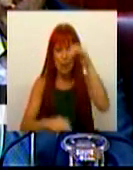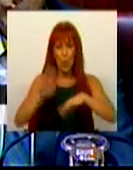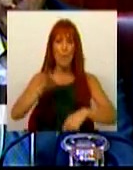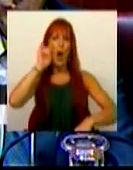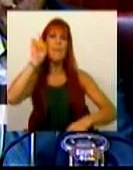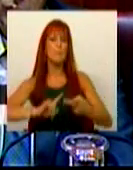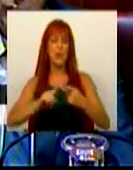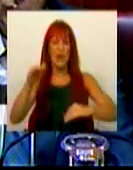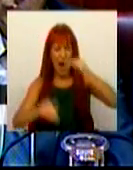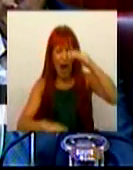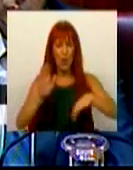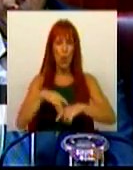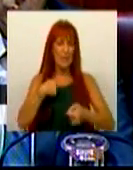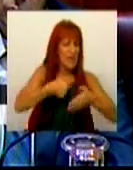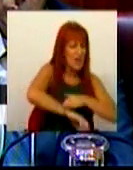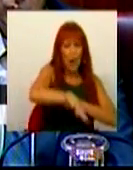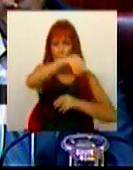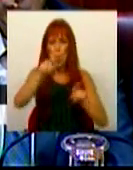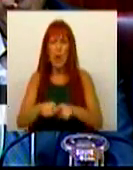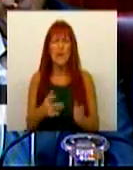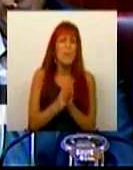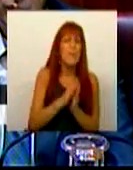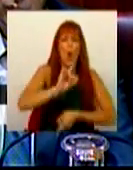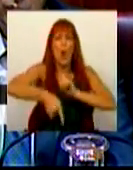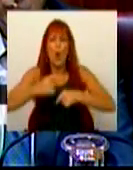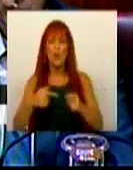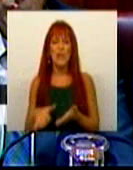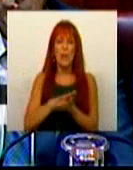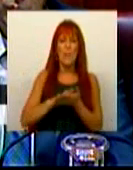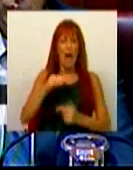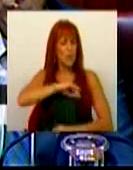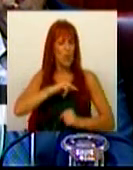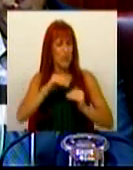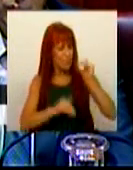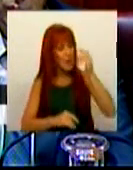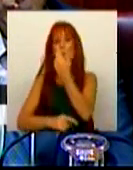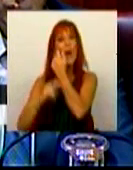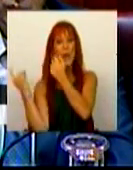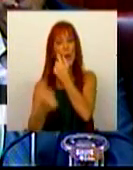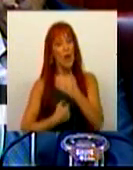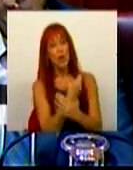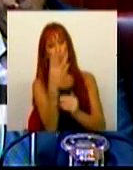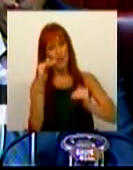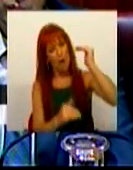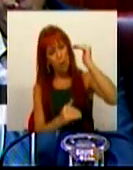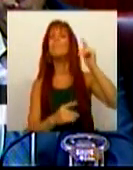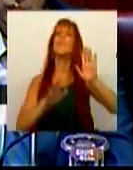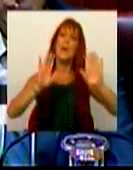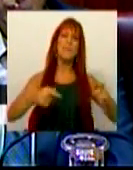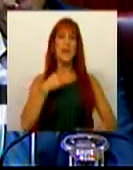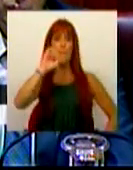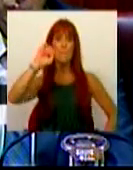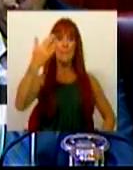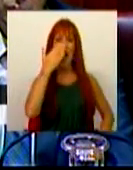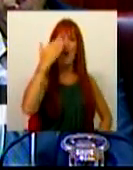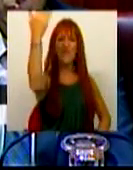a desigualdade com base na origem, no credo, a desigualdade com base nos rendimentos, todas as formas de igualdade têm que estar na primeira linha